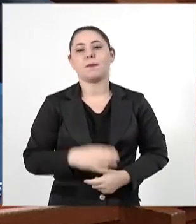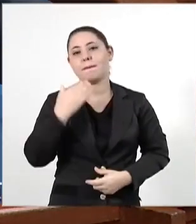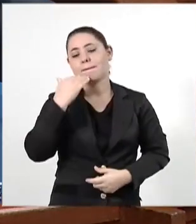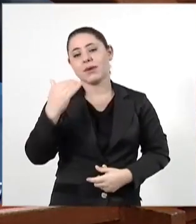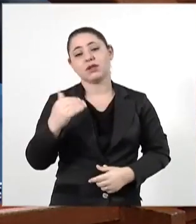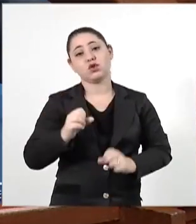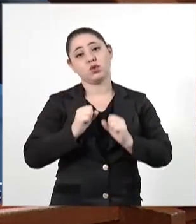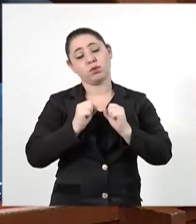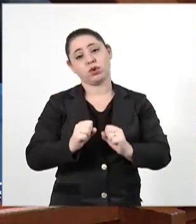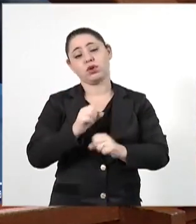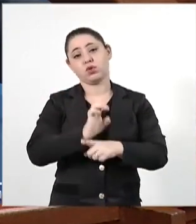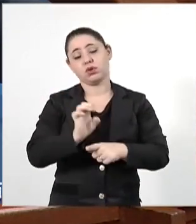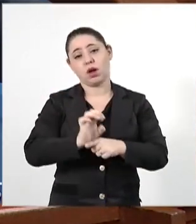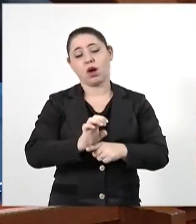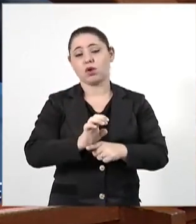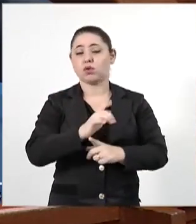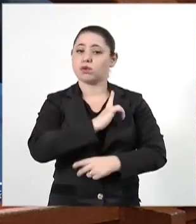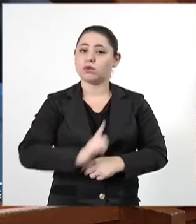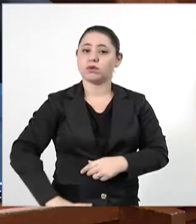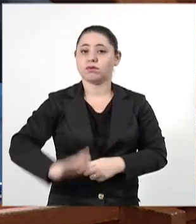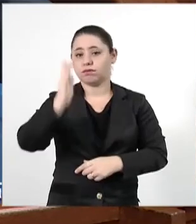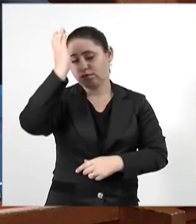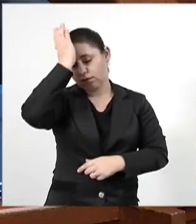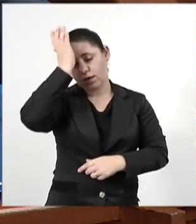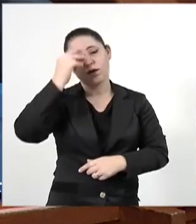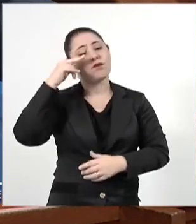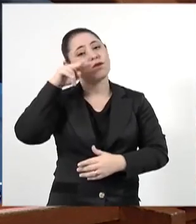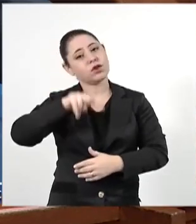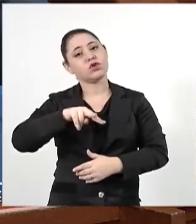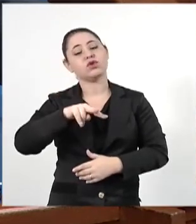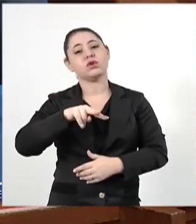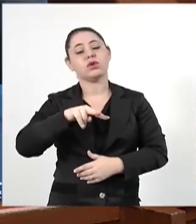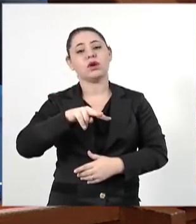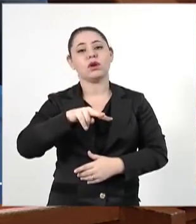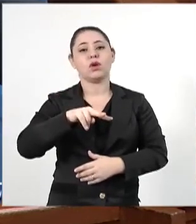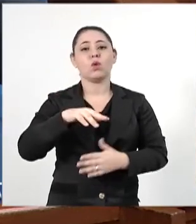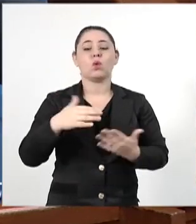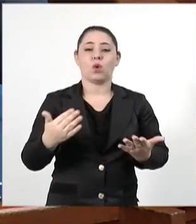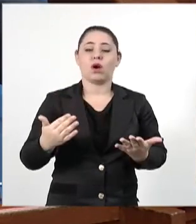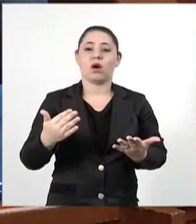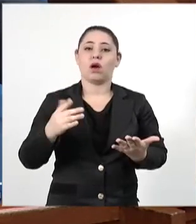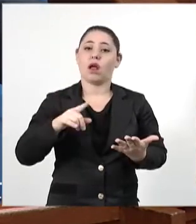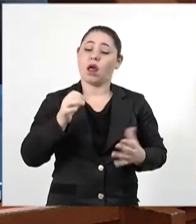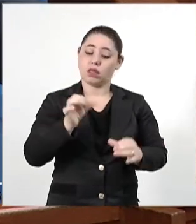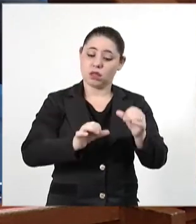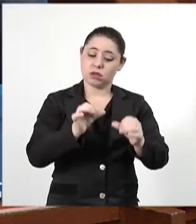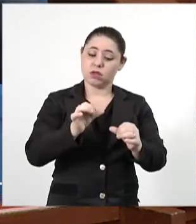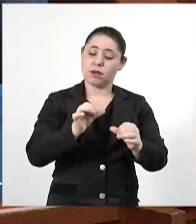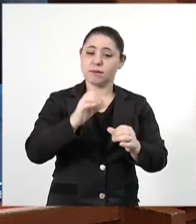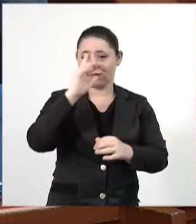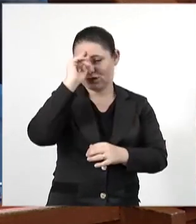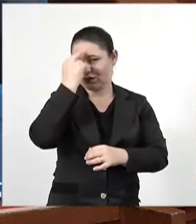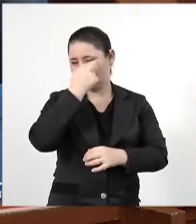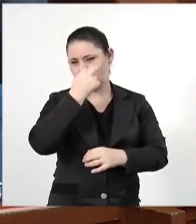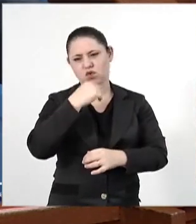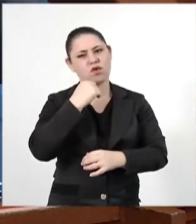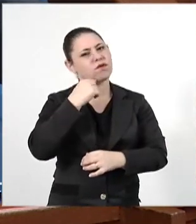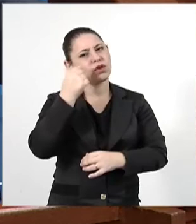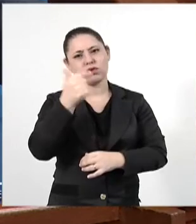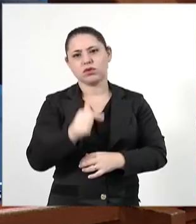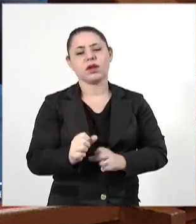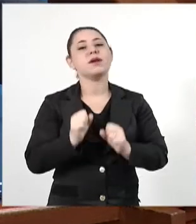poderes do nosso Estado, mas sobretudo ao governador Reinaldo, que reveja essa posição, e eu não tenho dúvida, deputado professor Reinaldo, que